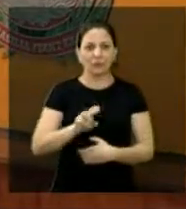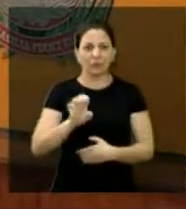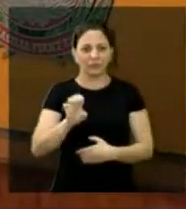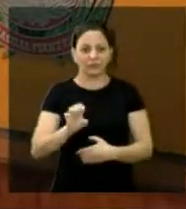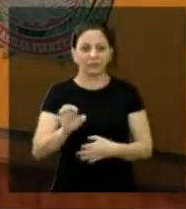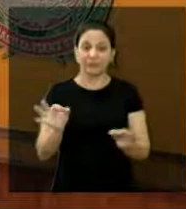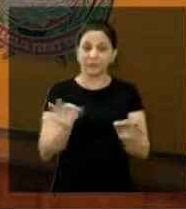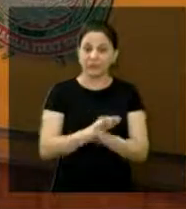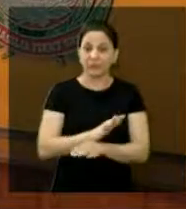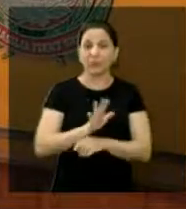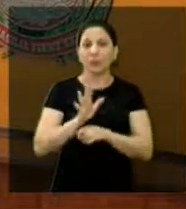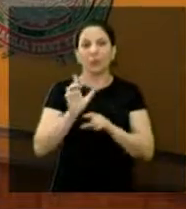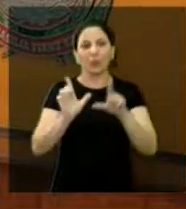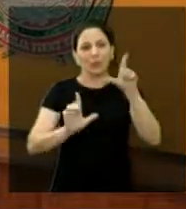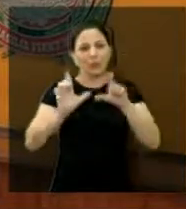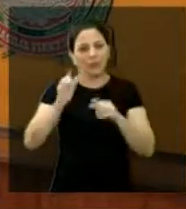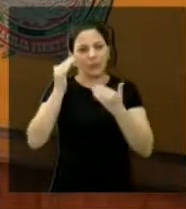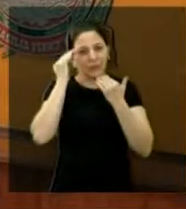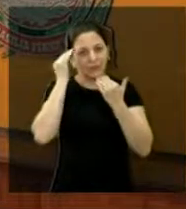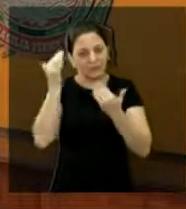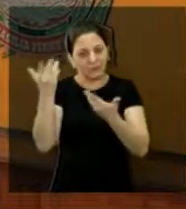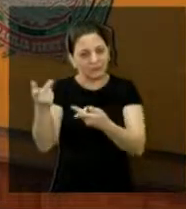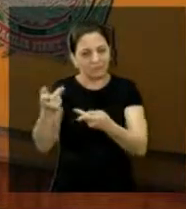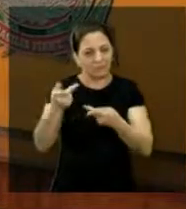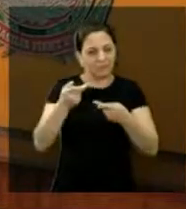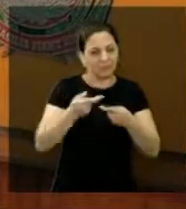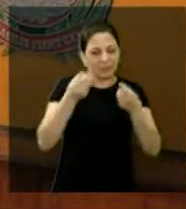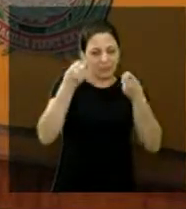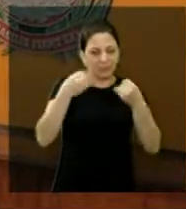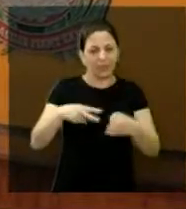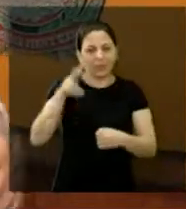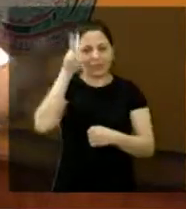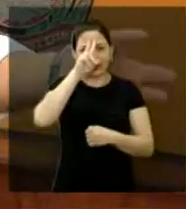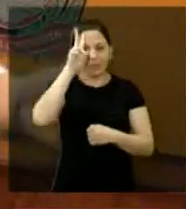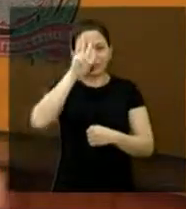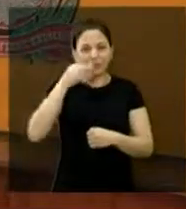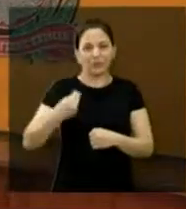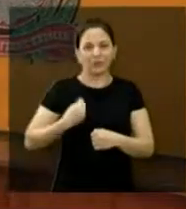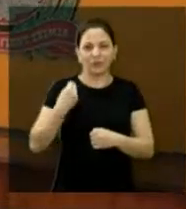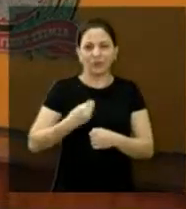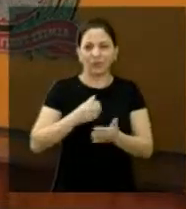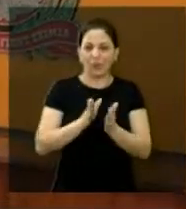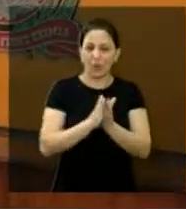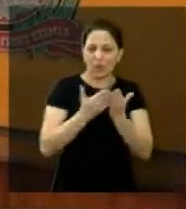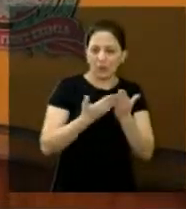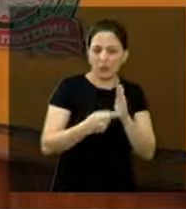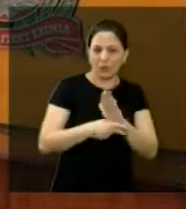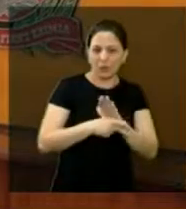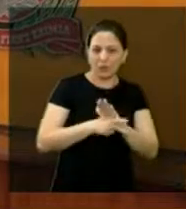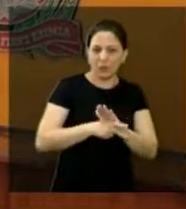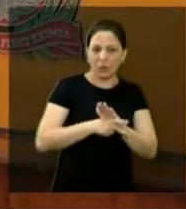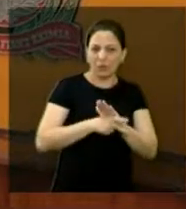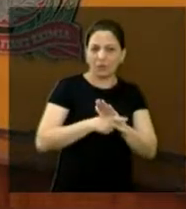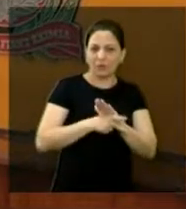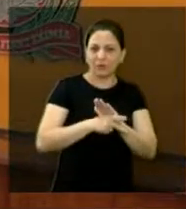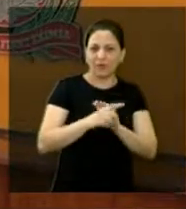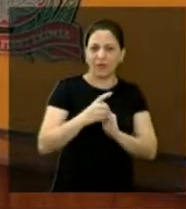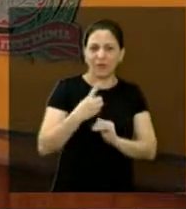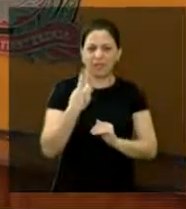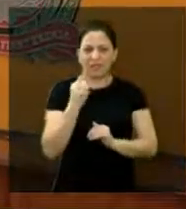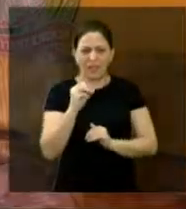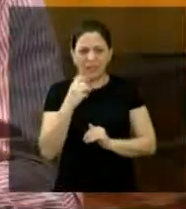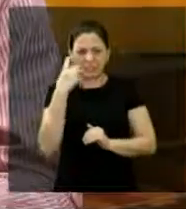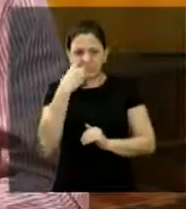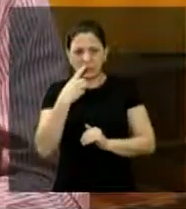programa. Eu queria de novo agradecer a sua gentileza de contar um pouco da sua história. Porque esse seu livro aí, dá para a gente contar ele aqui em umas 10 horas. Mais ou menos,